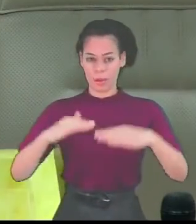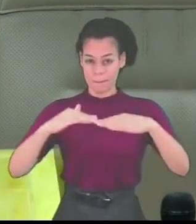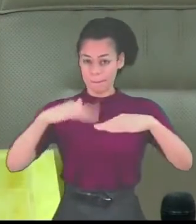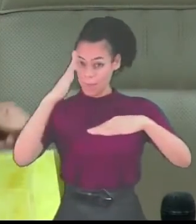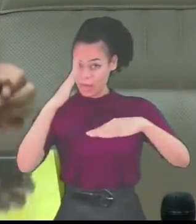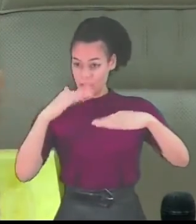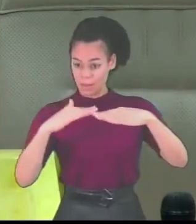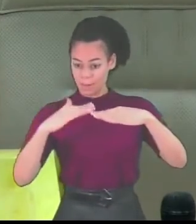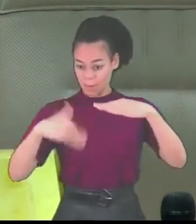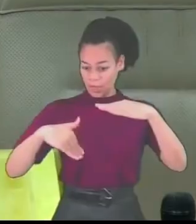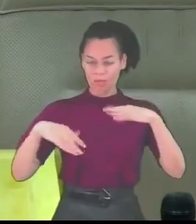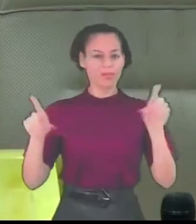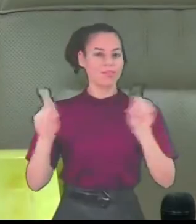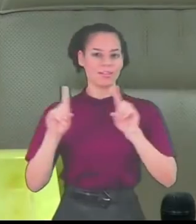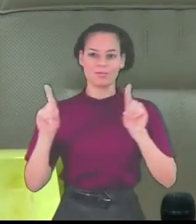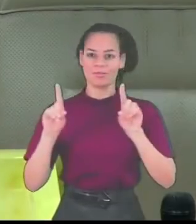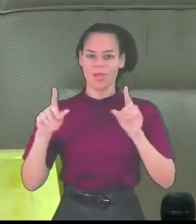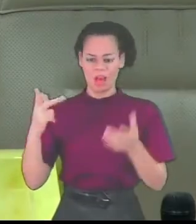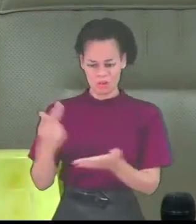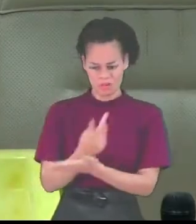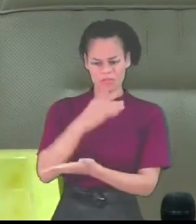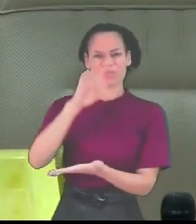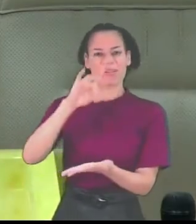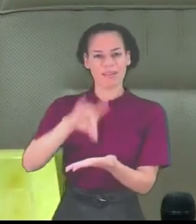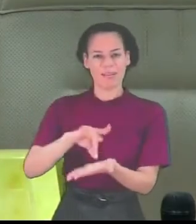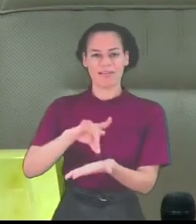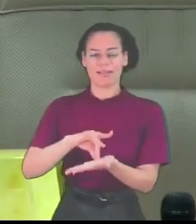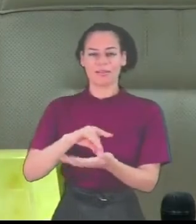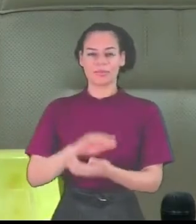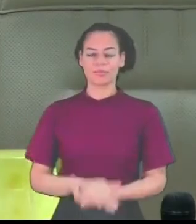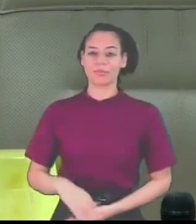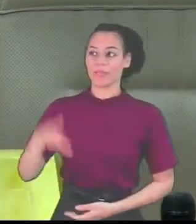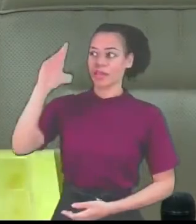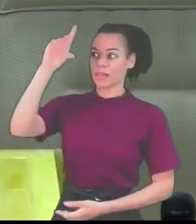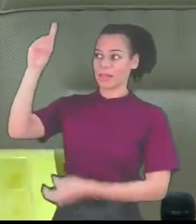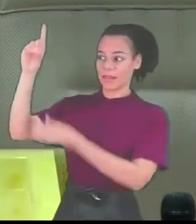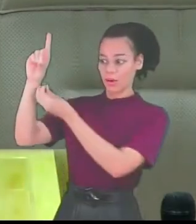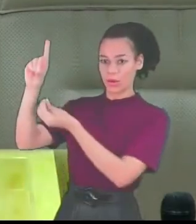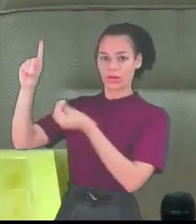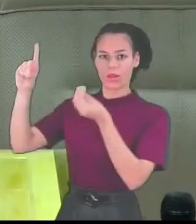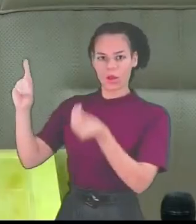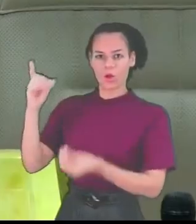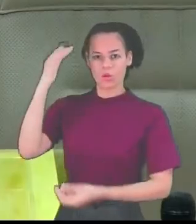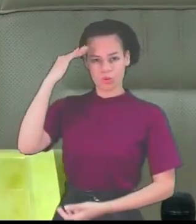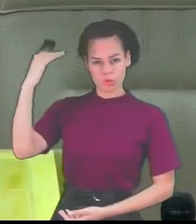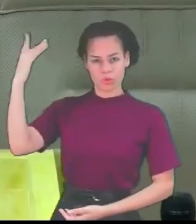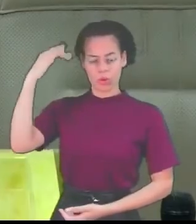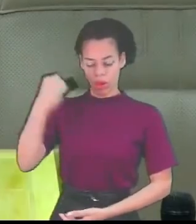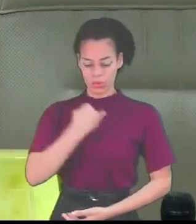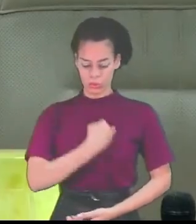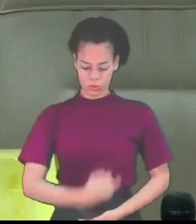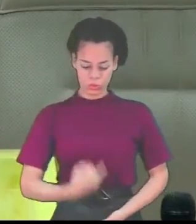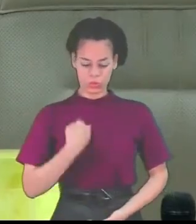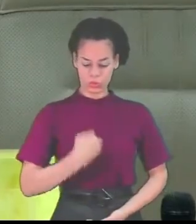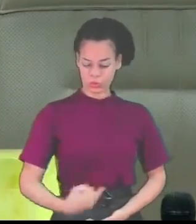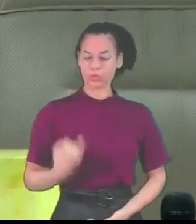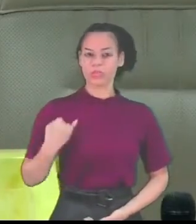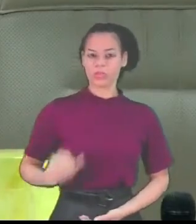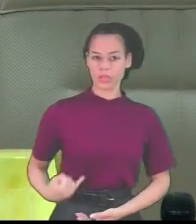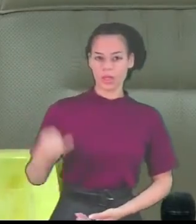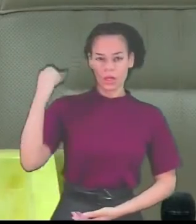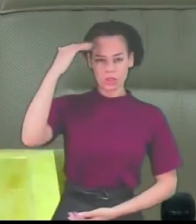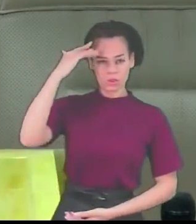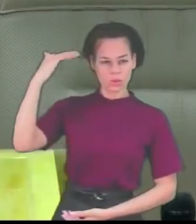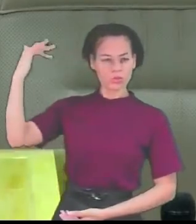nem menos a Deus Deus sonhos a José os sonhos